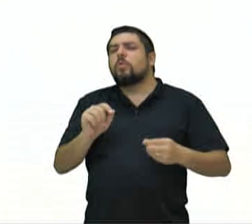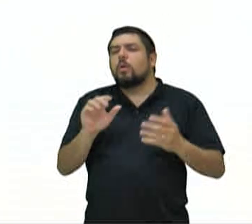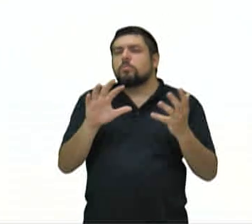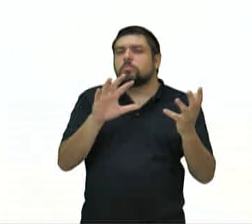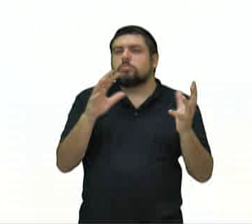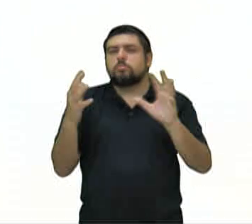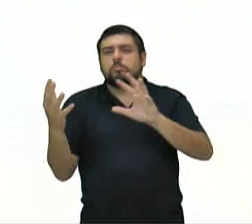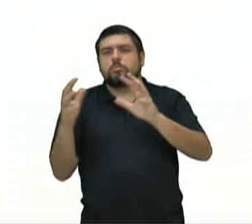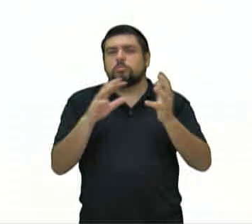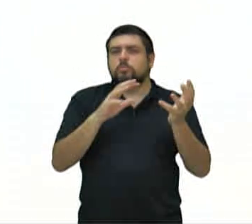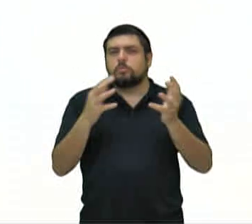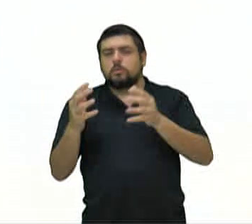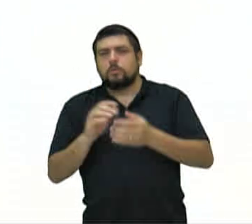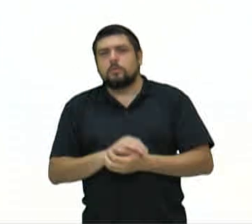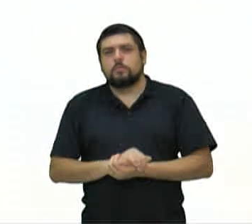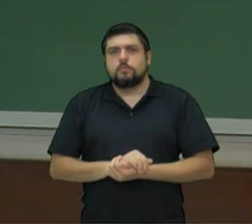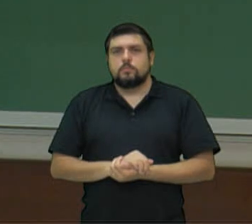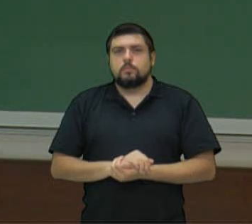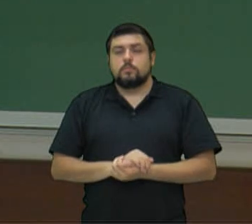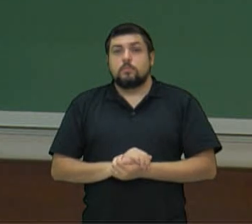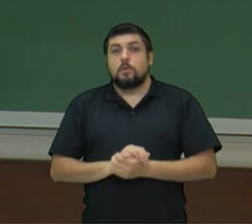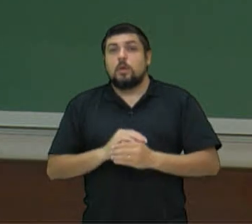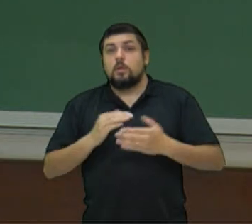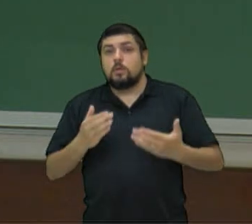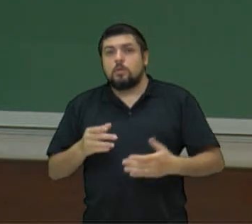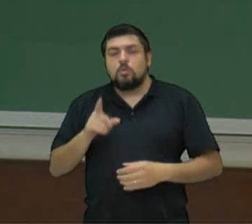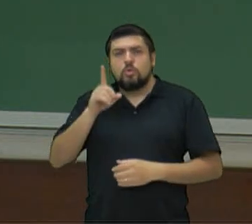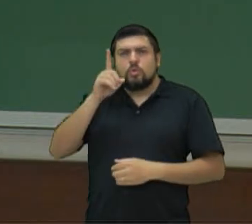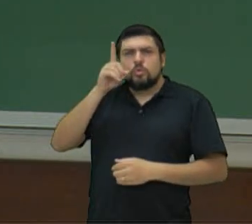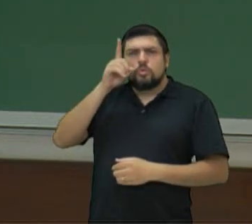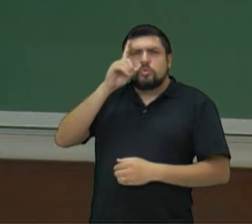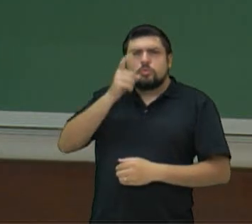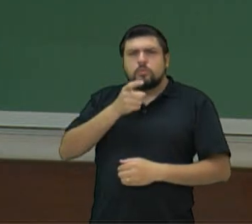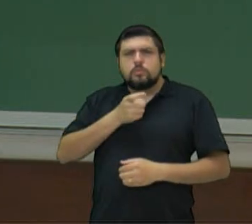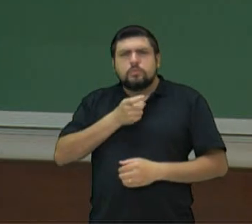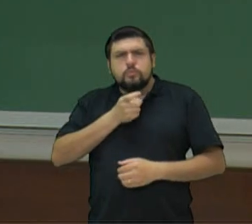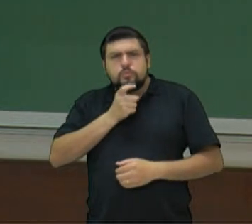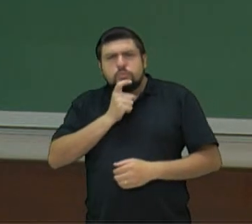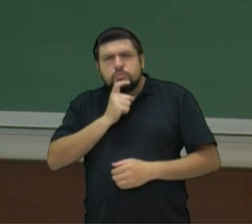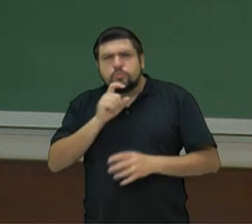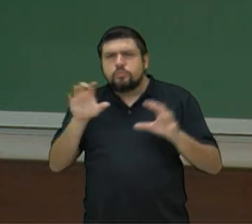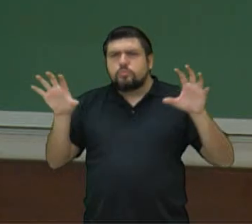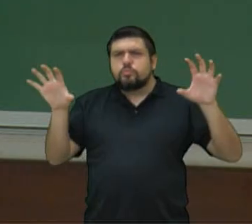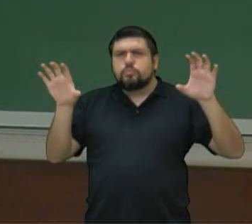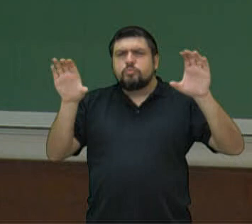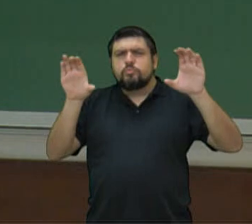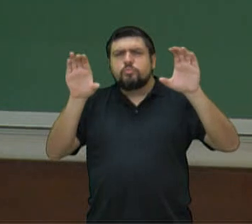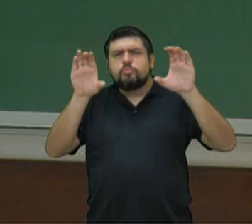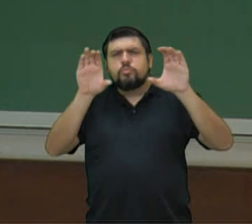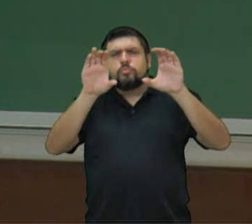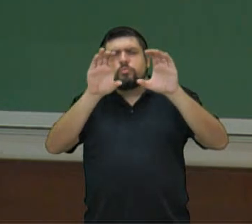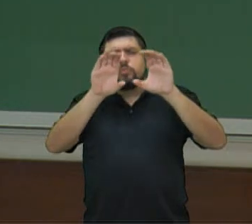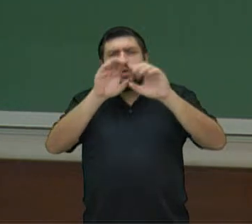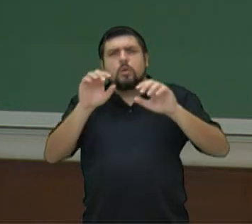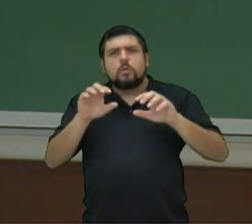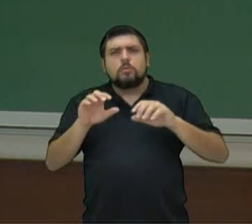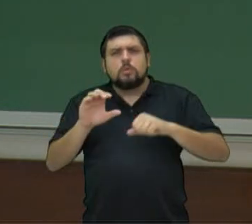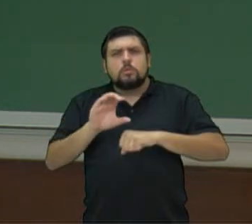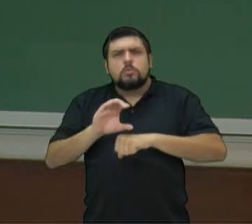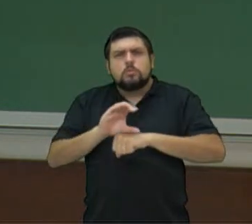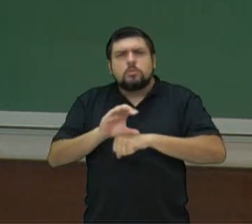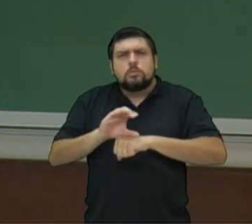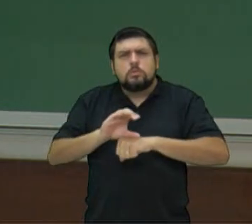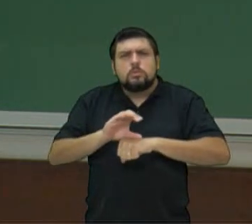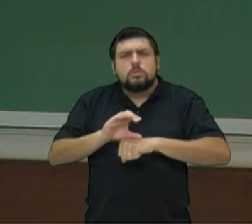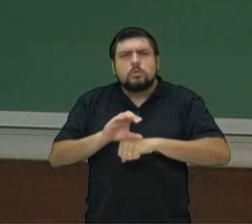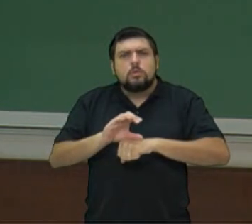começa lá dizendo, ó, que estava um dia frio e cinzento, e depois, ó, pela palavrinha the weather, ó, o clima, e aí ela começa